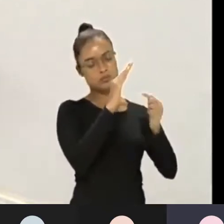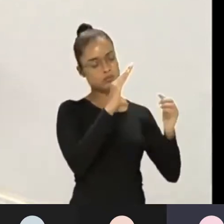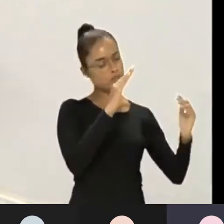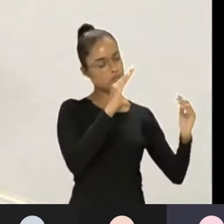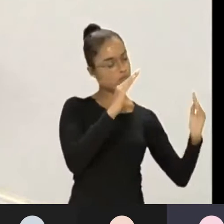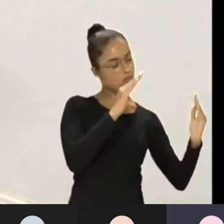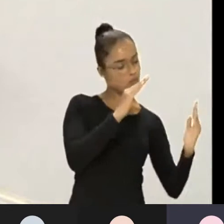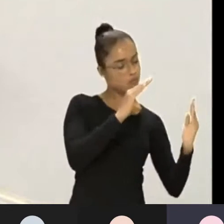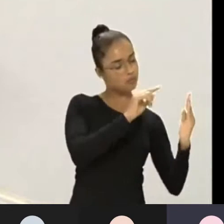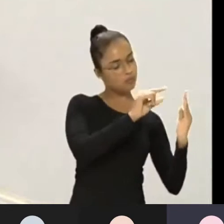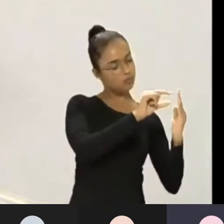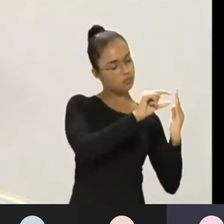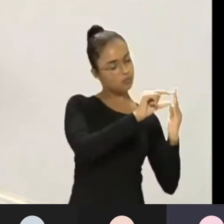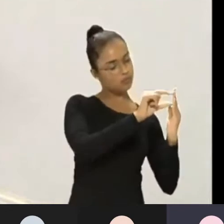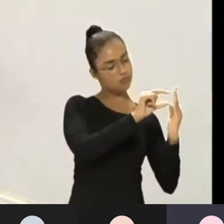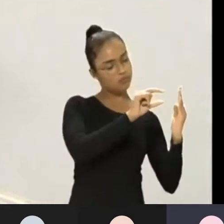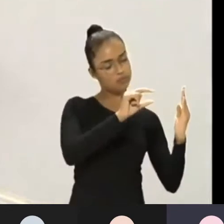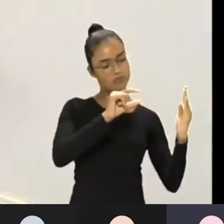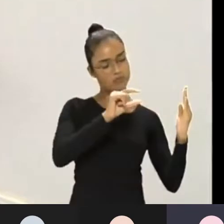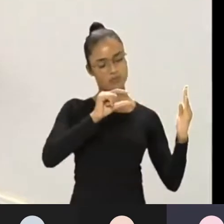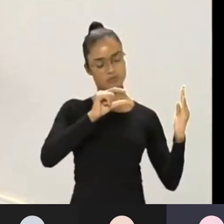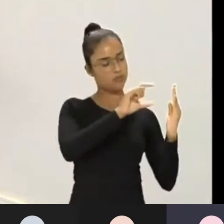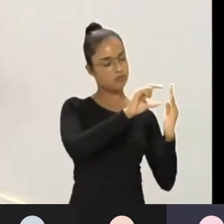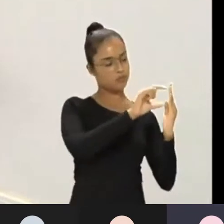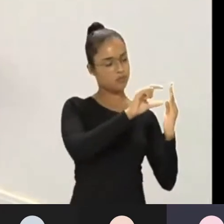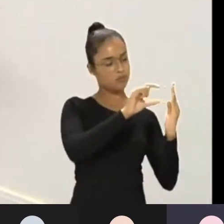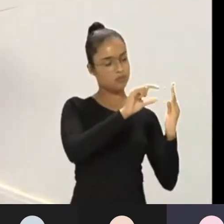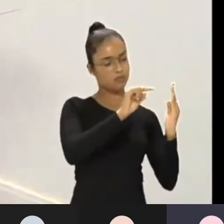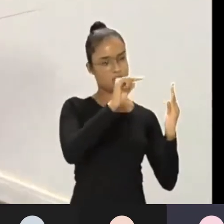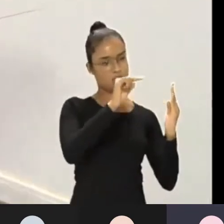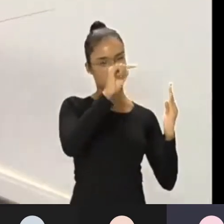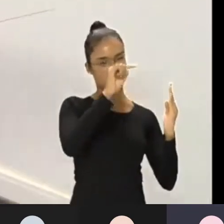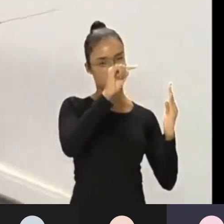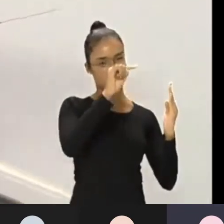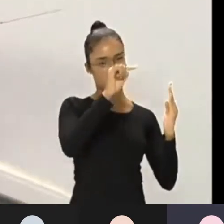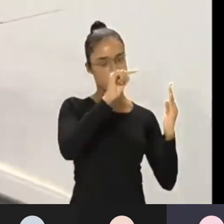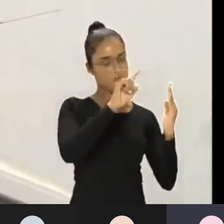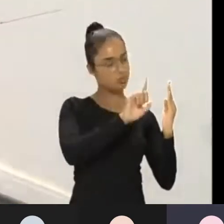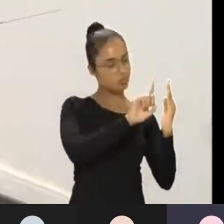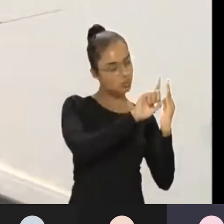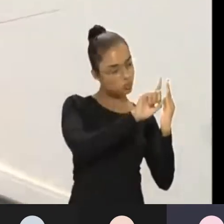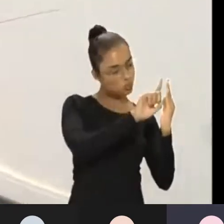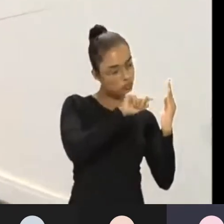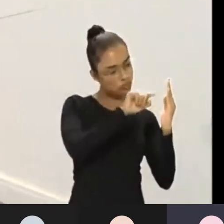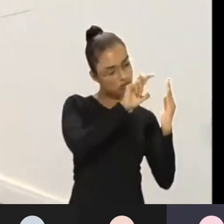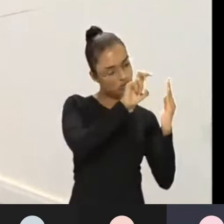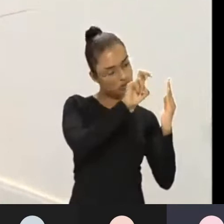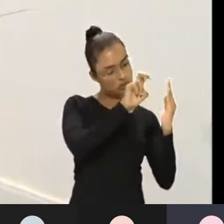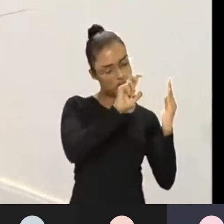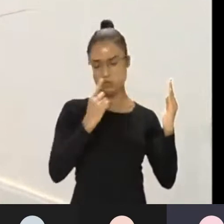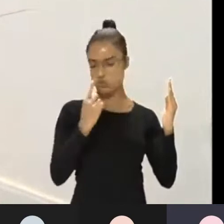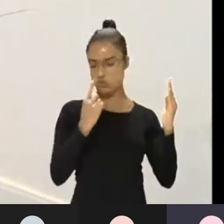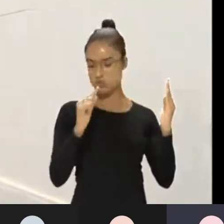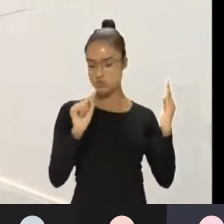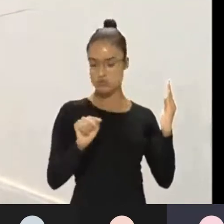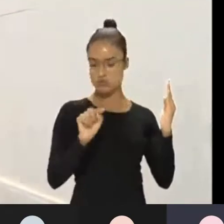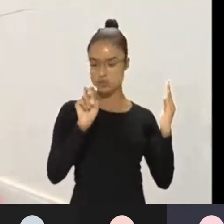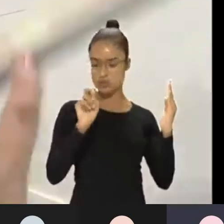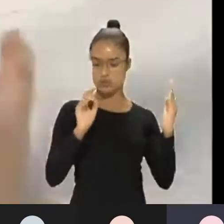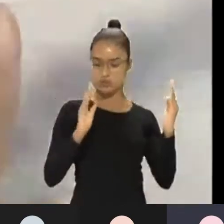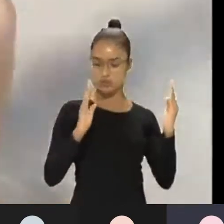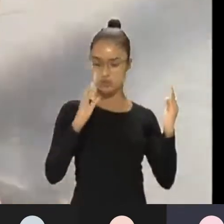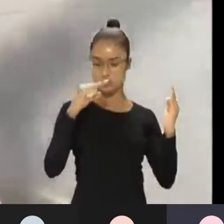duas partes do desenho. Então, aqui, ó, tem 1,5 e vai ser 1,5 deste lado também. Então,